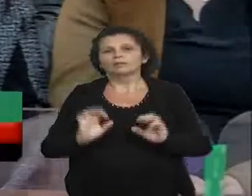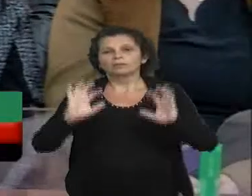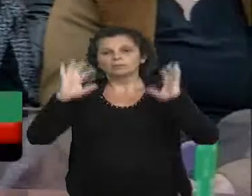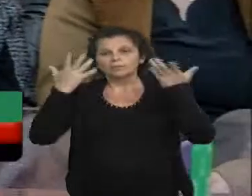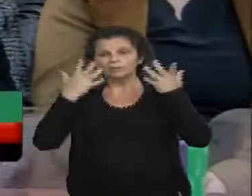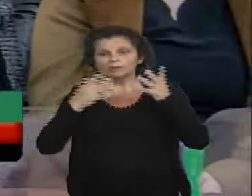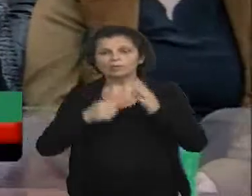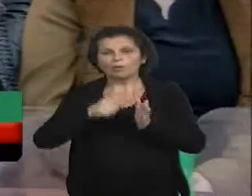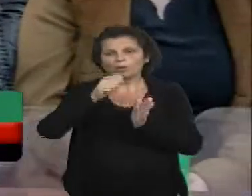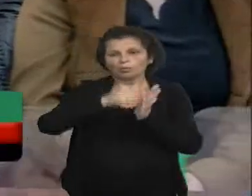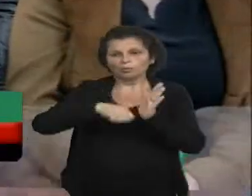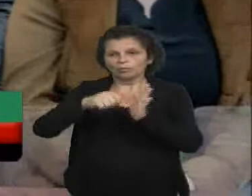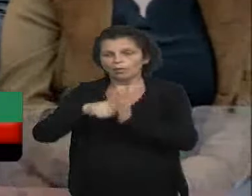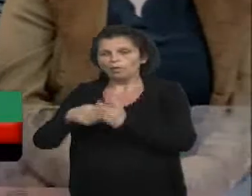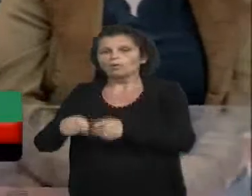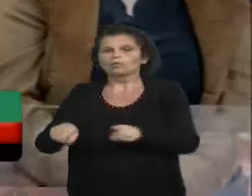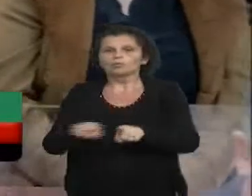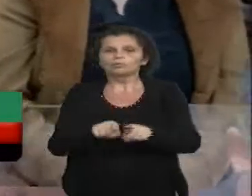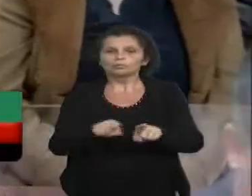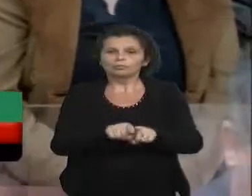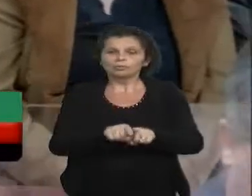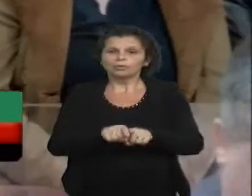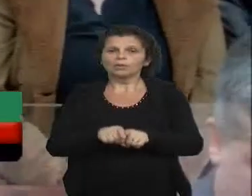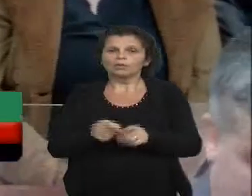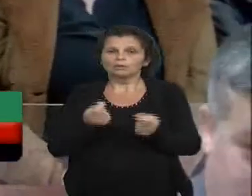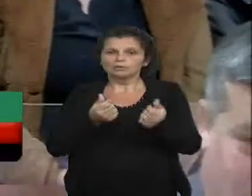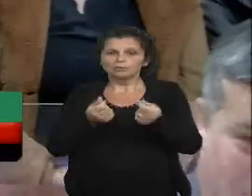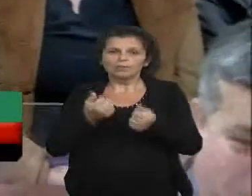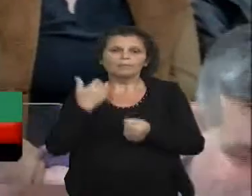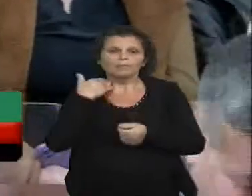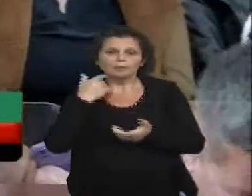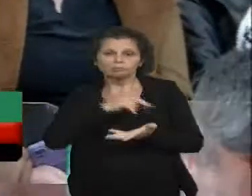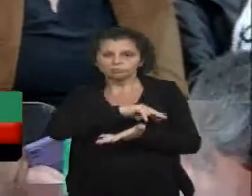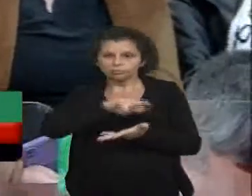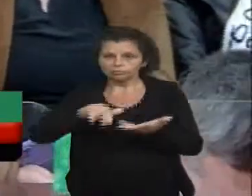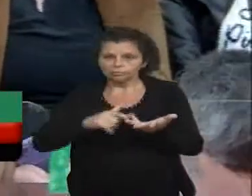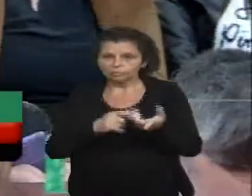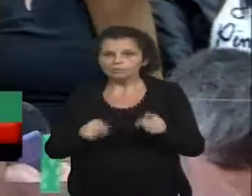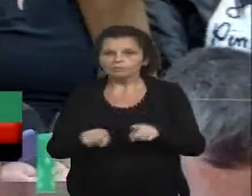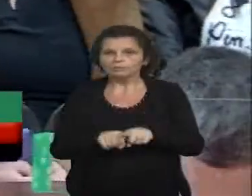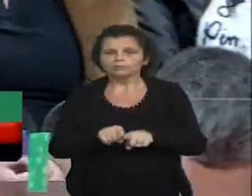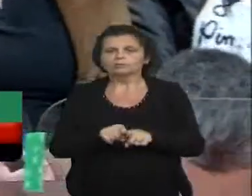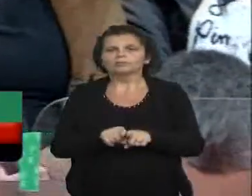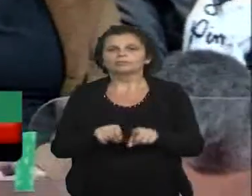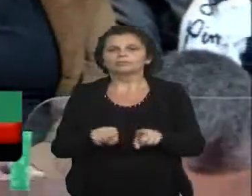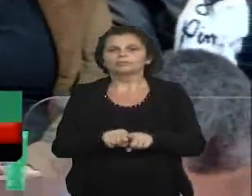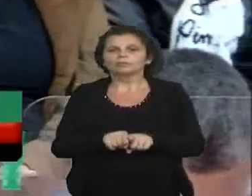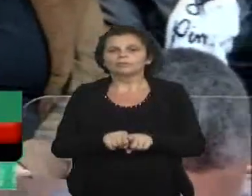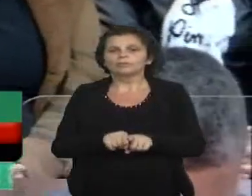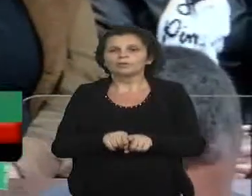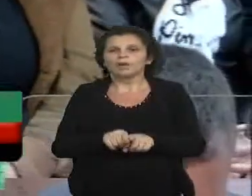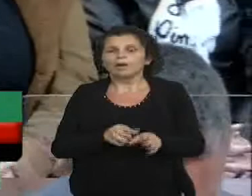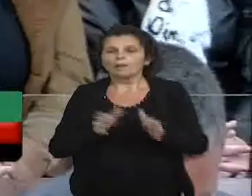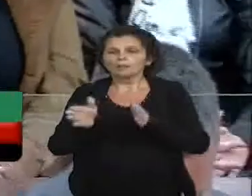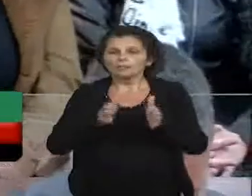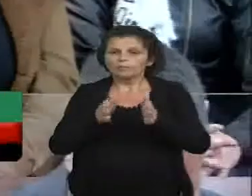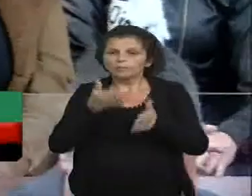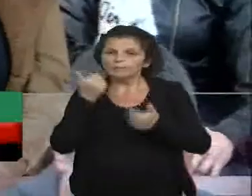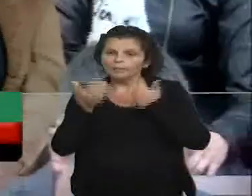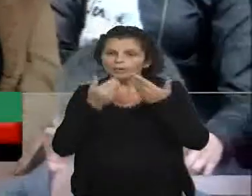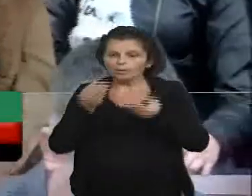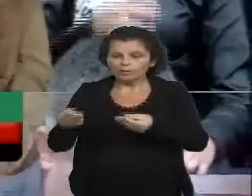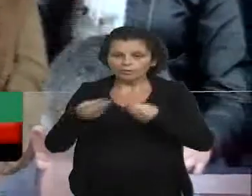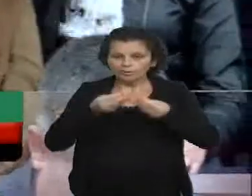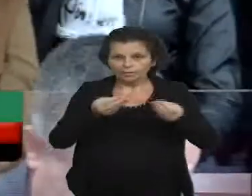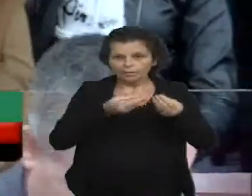celebração de contratos ou convênios com instituições financeiras e operadoras de meios eletrônicos para viabilizar os